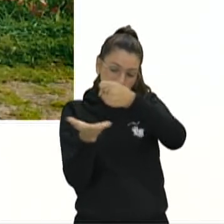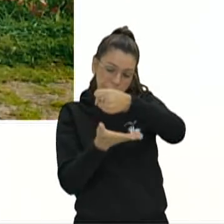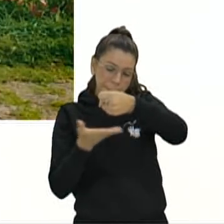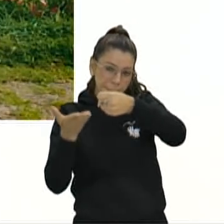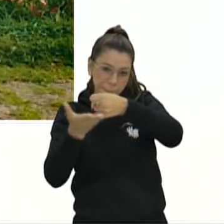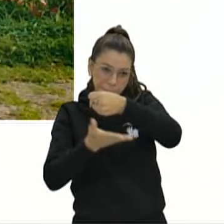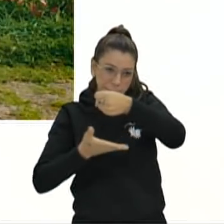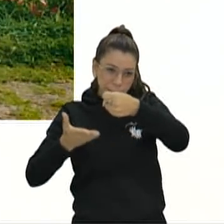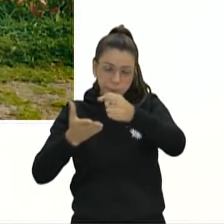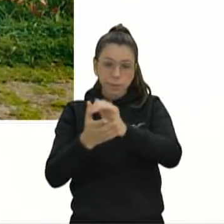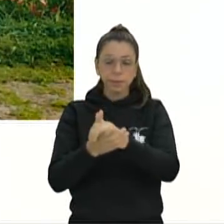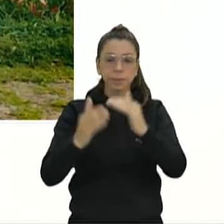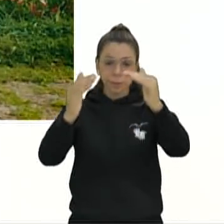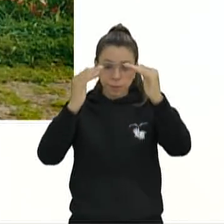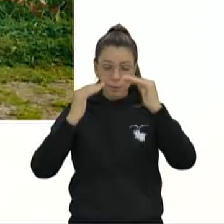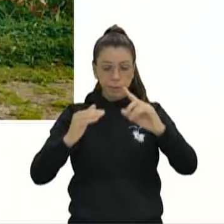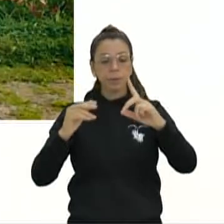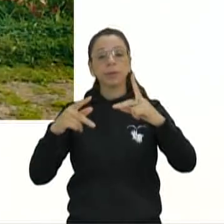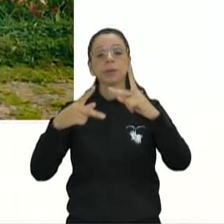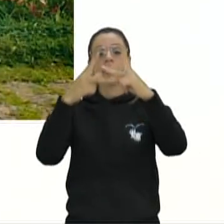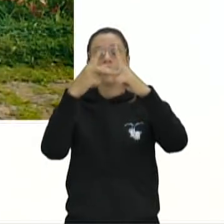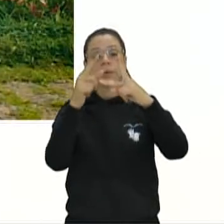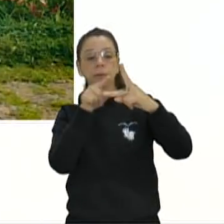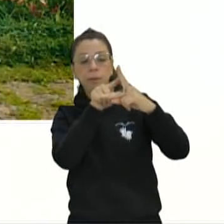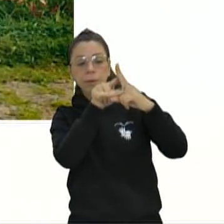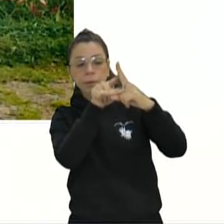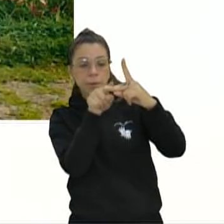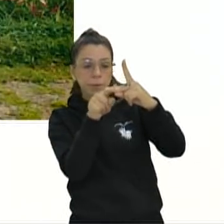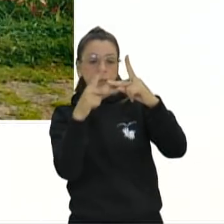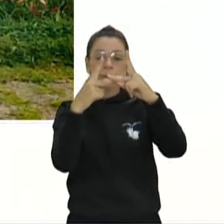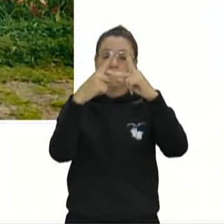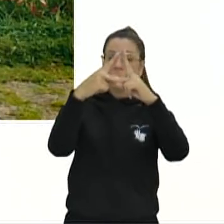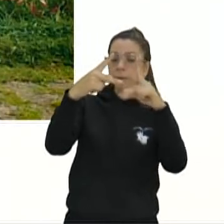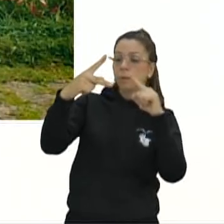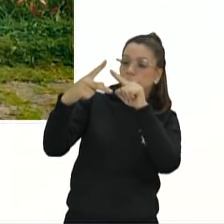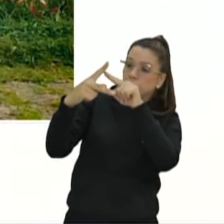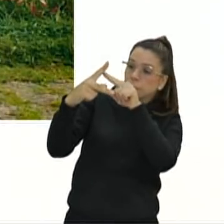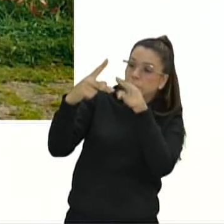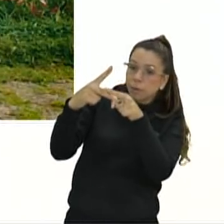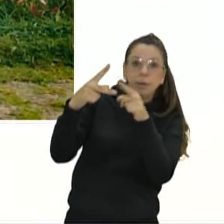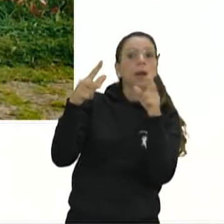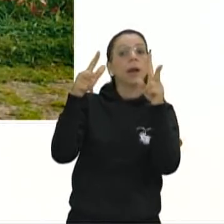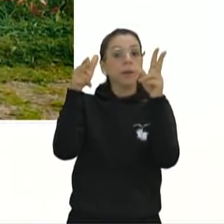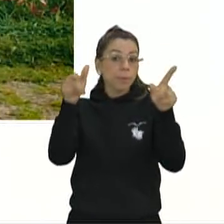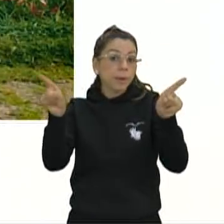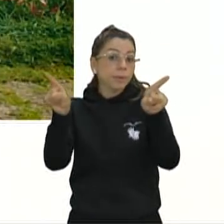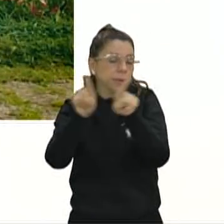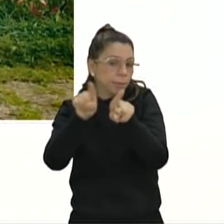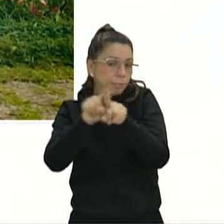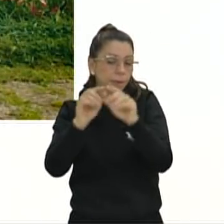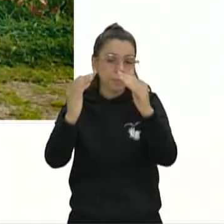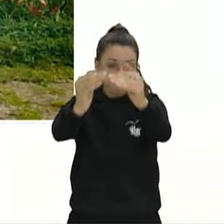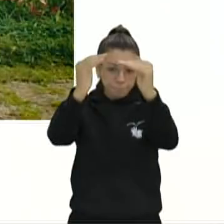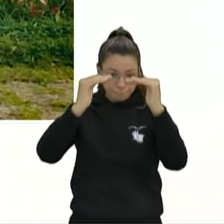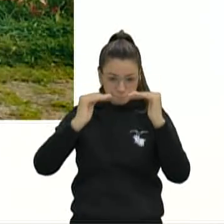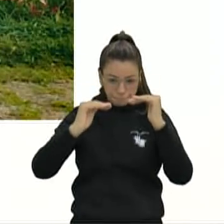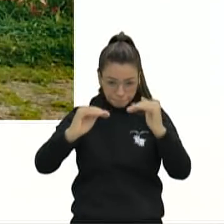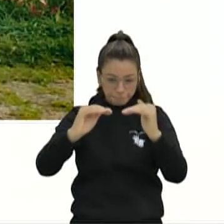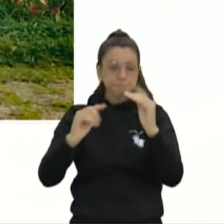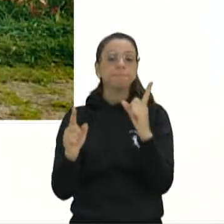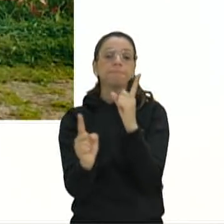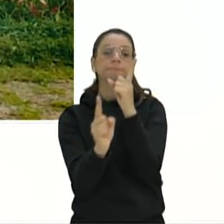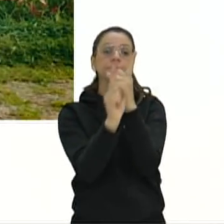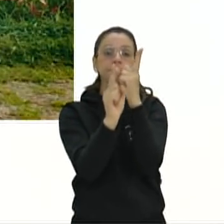os dois ângulos da base também são iguais, eles são pequenininhos iguais. Descendo um pouquinho nessa fachada, você